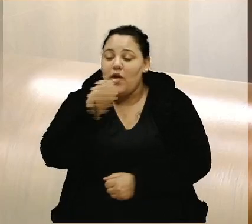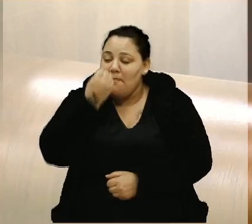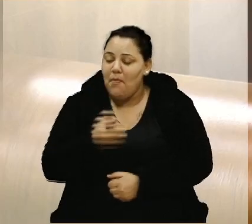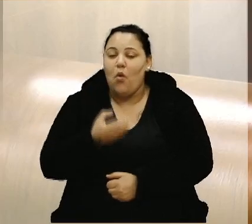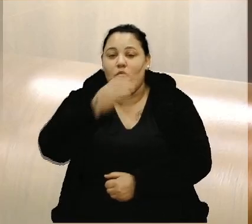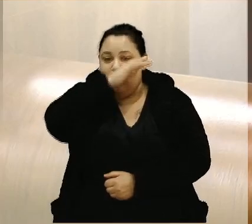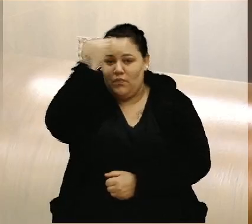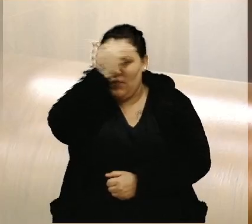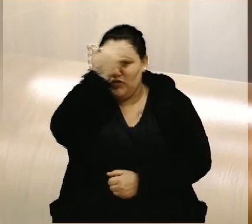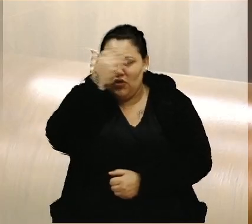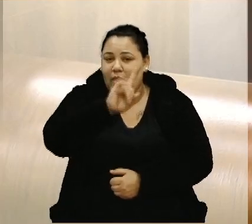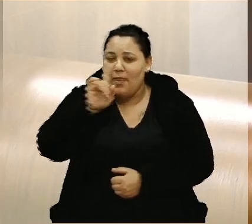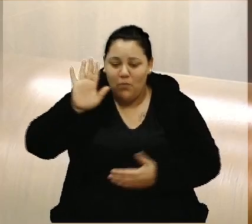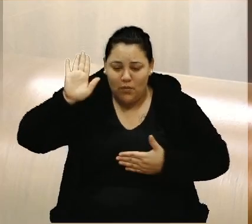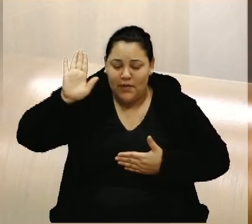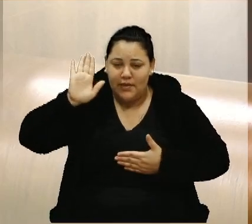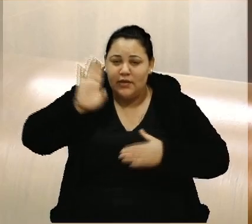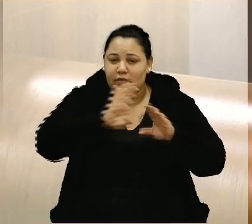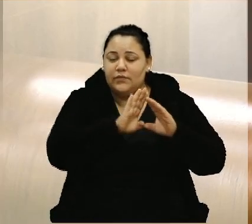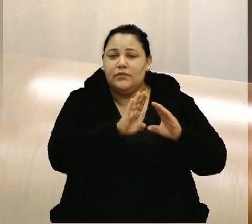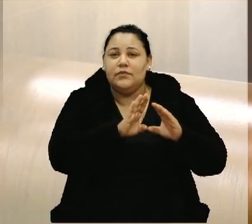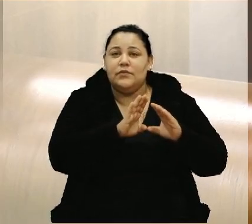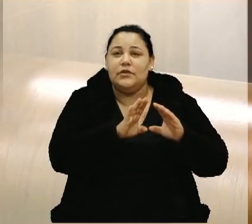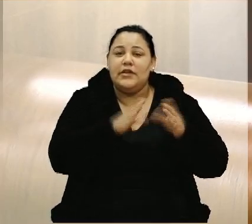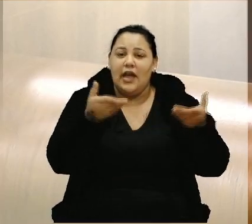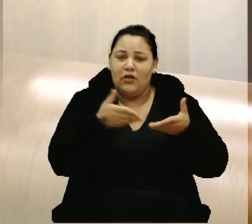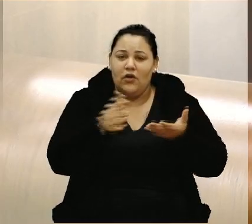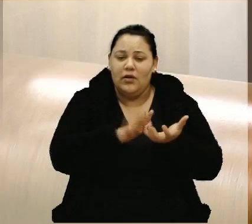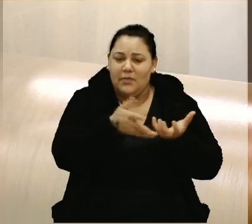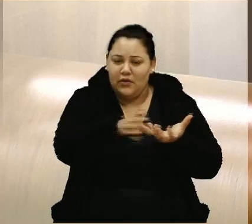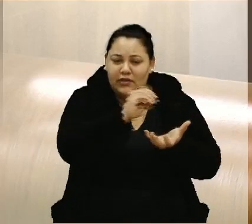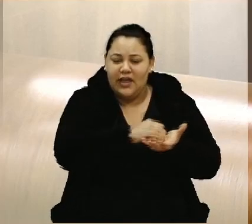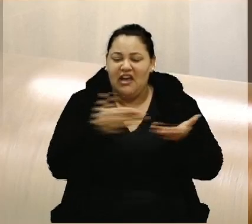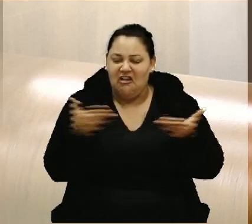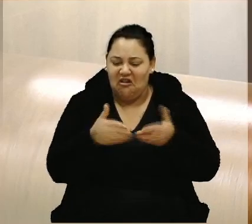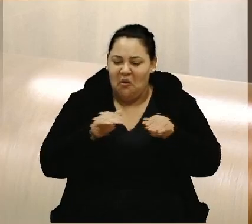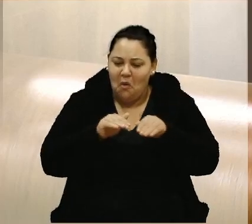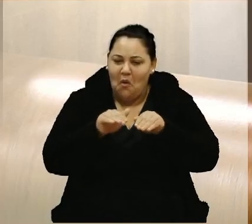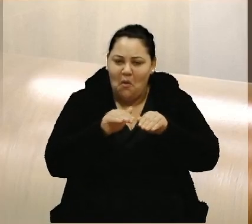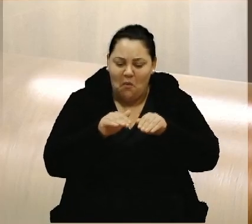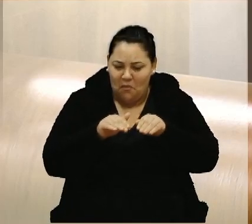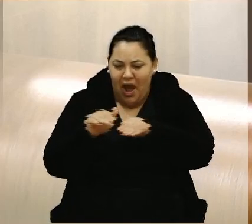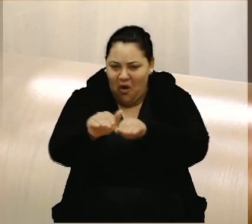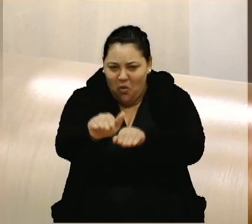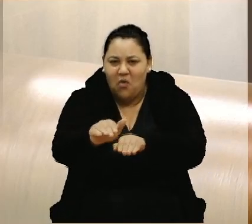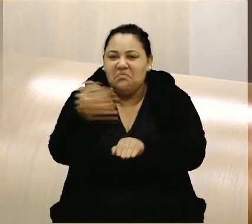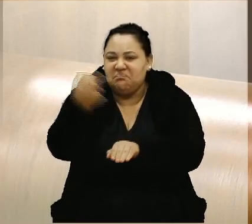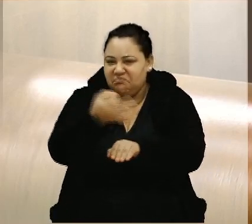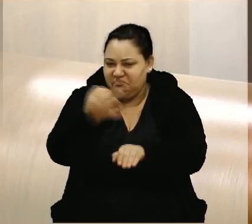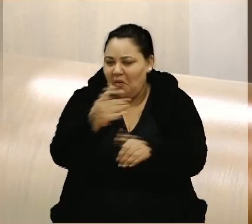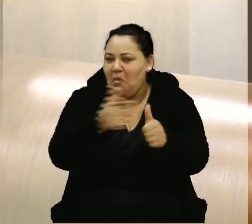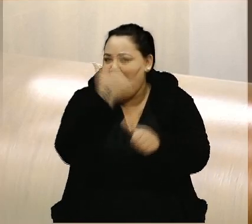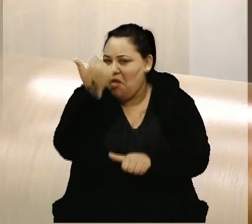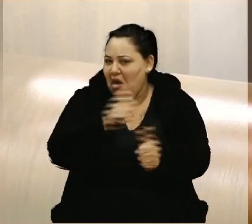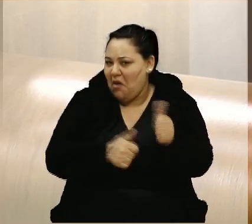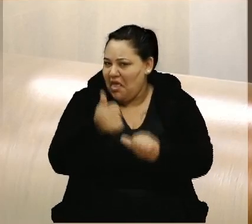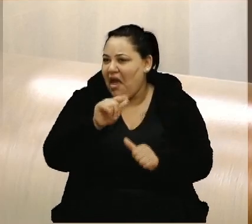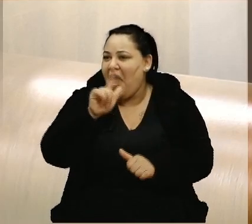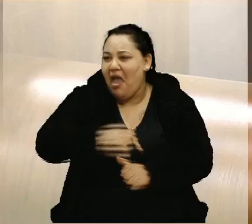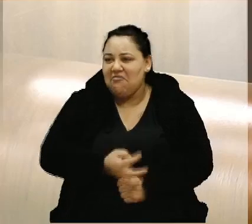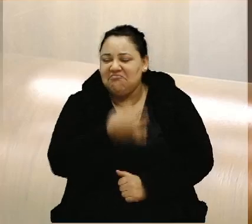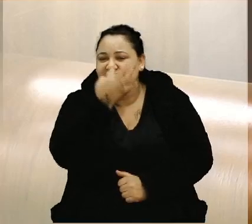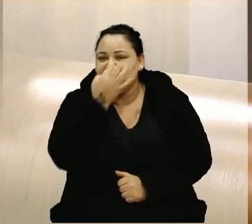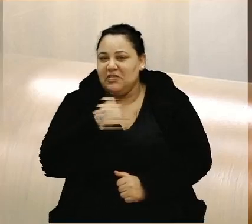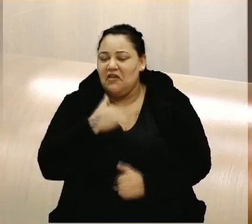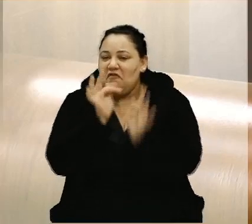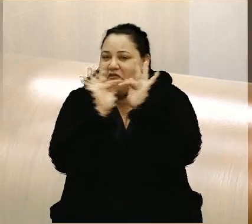campanha e, através da Codeca, está lá um asfalto de primeira qualidade. Então, é impressionante como a gente fica feliz com o